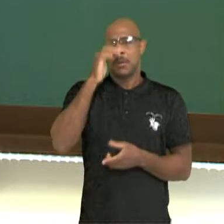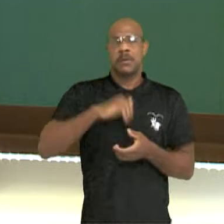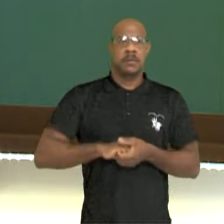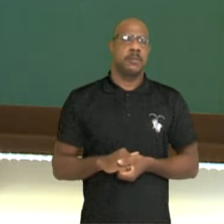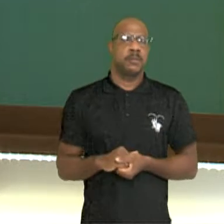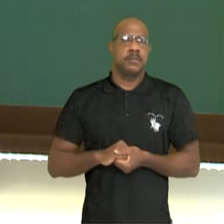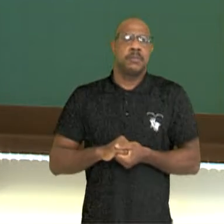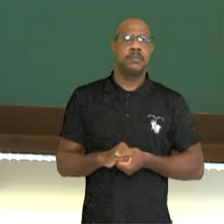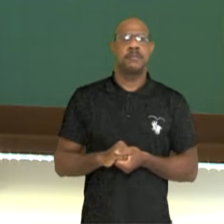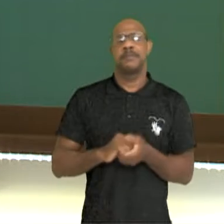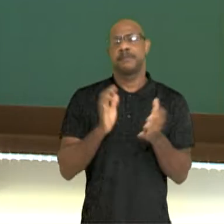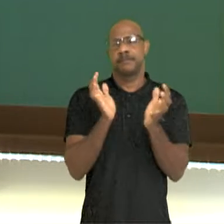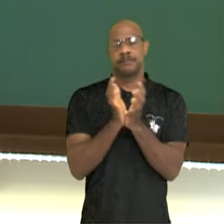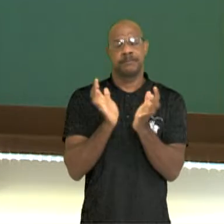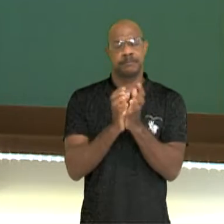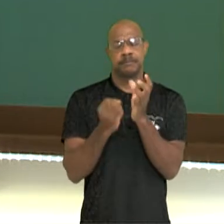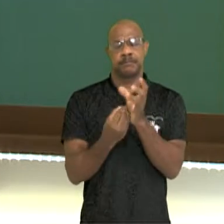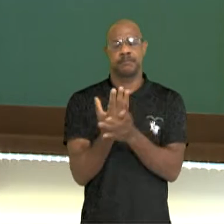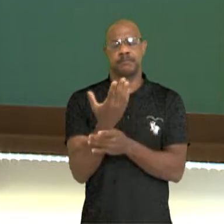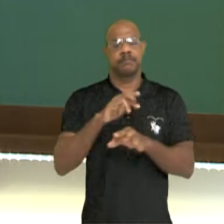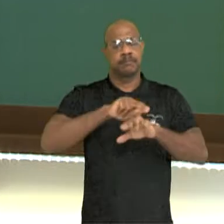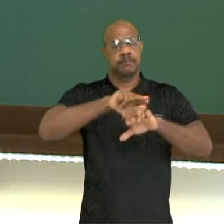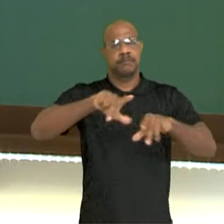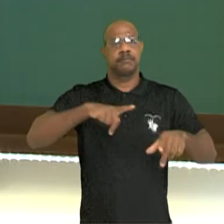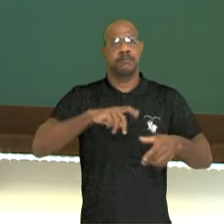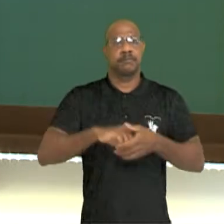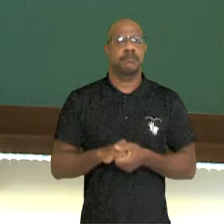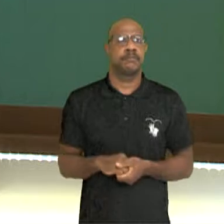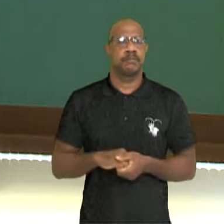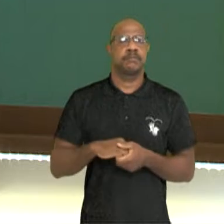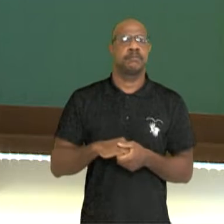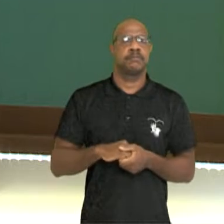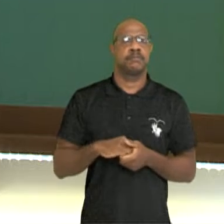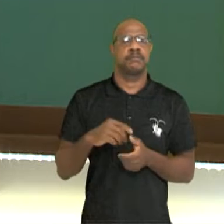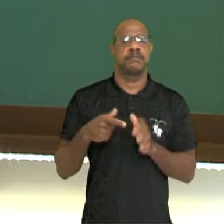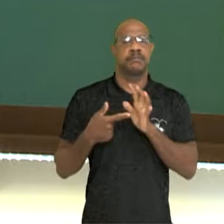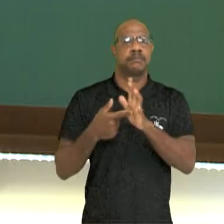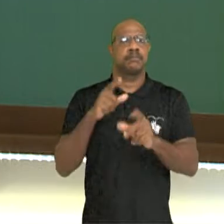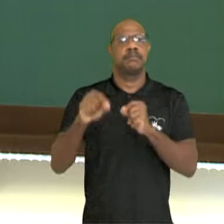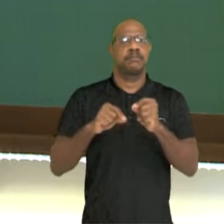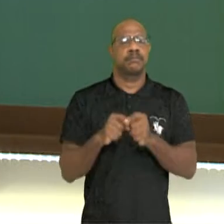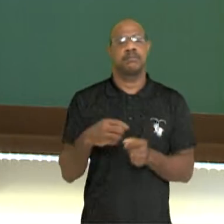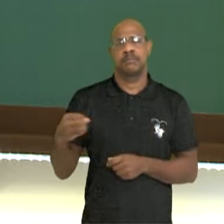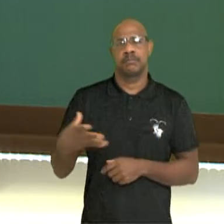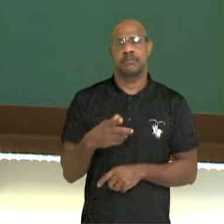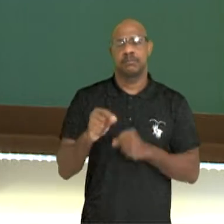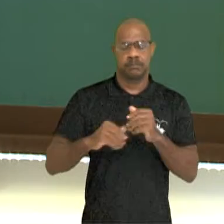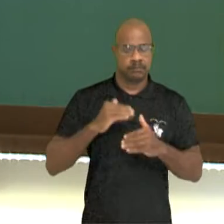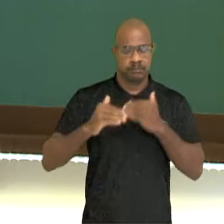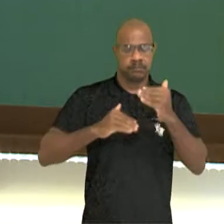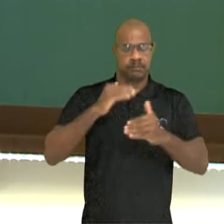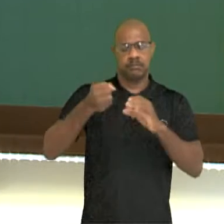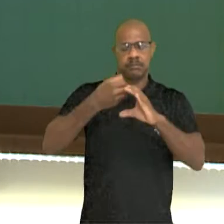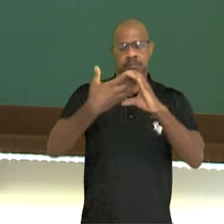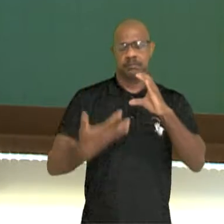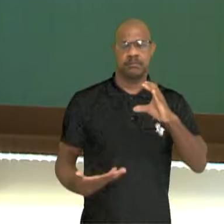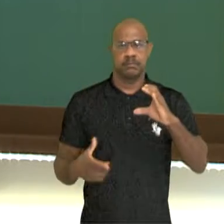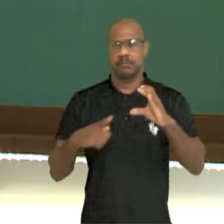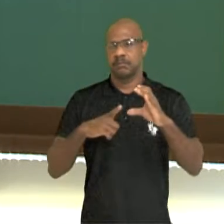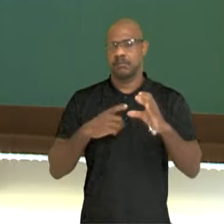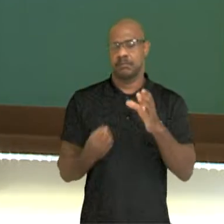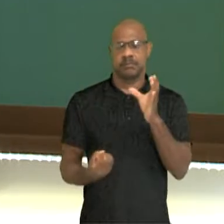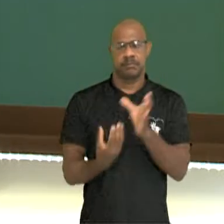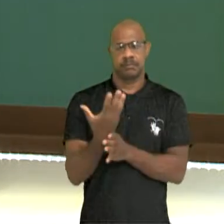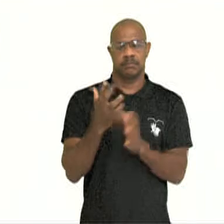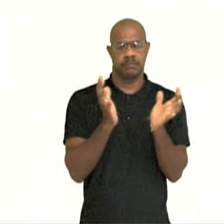No reino das plantas, nós temos então um cladograma onde demonstram as novidades evolutivas, as características que surgiram